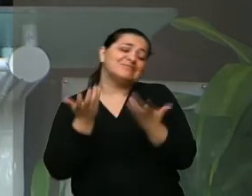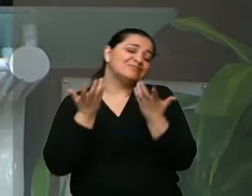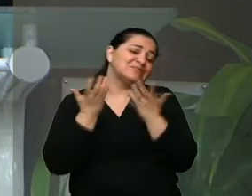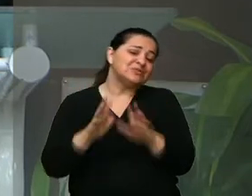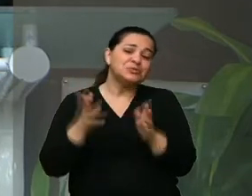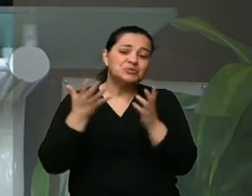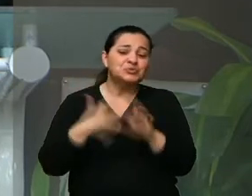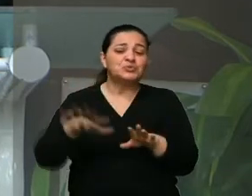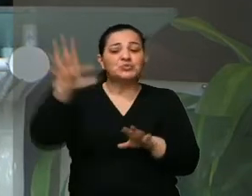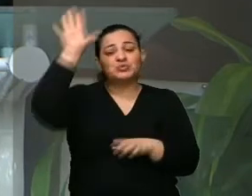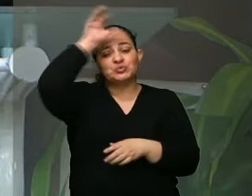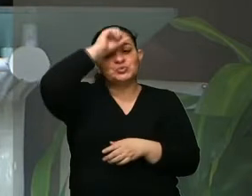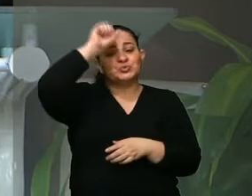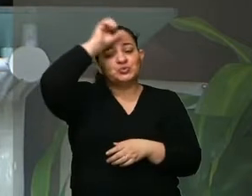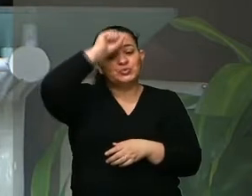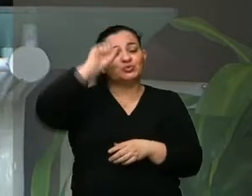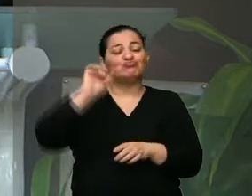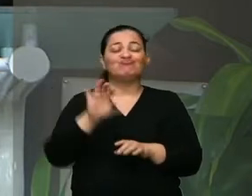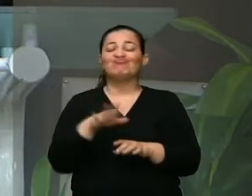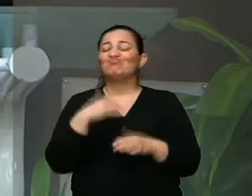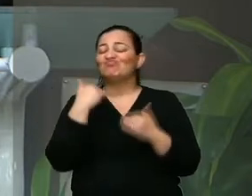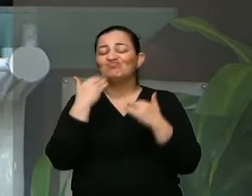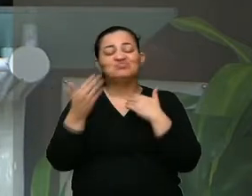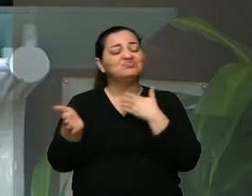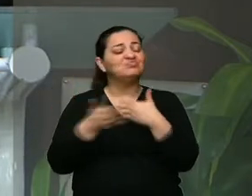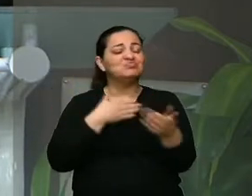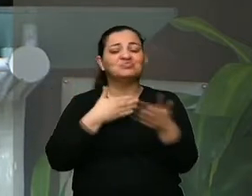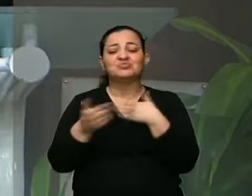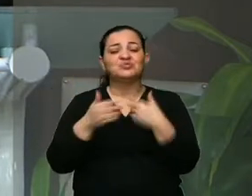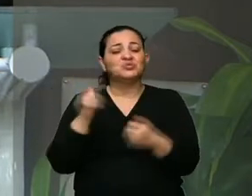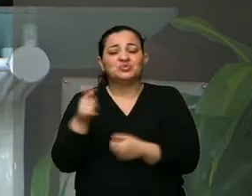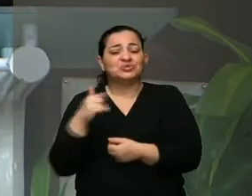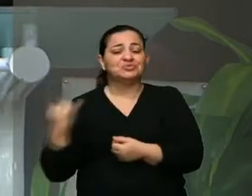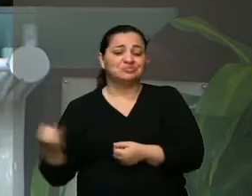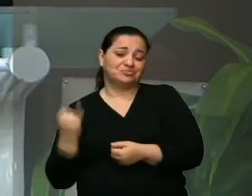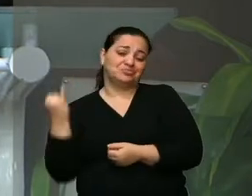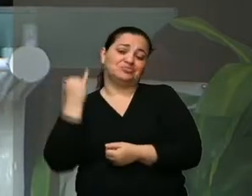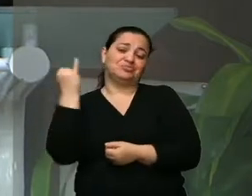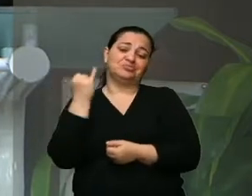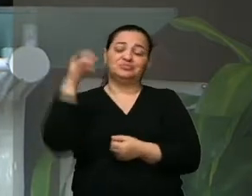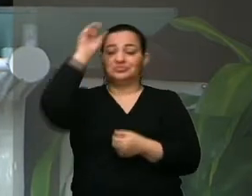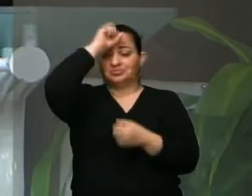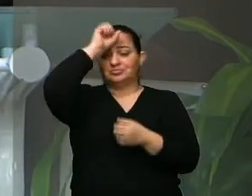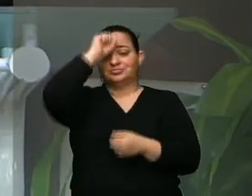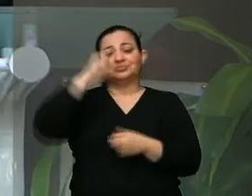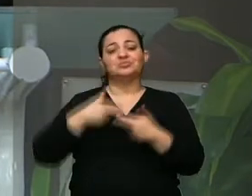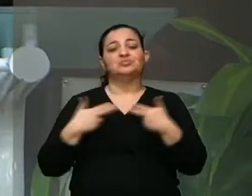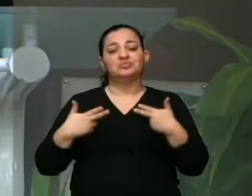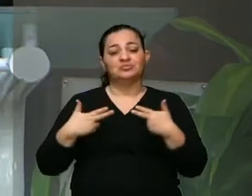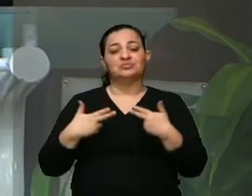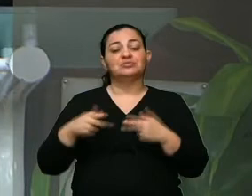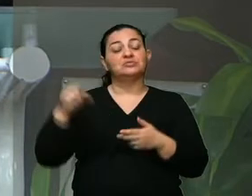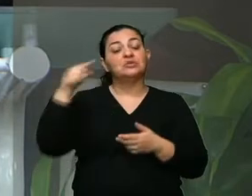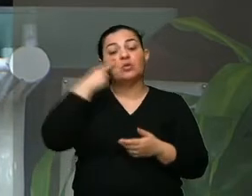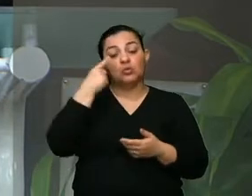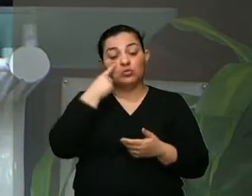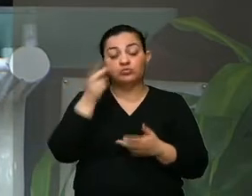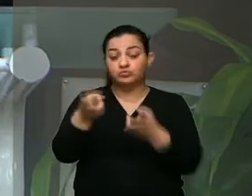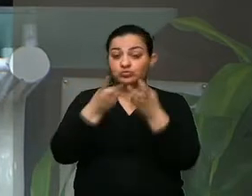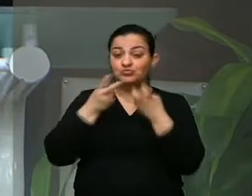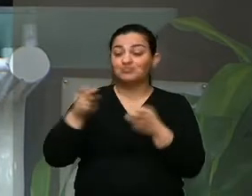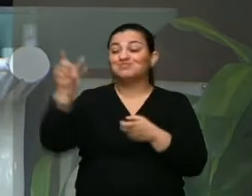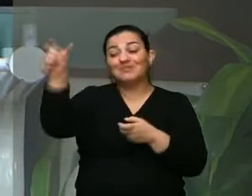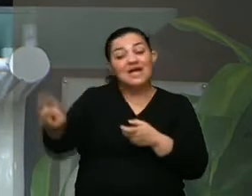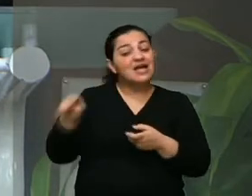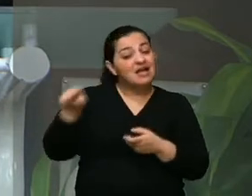aprender ele não se importa tá vendo a afirmação ele